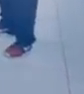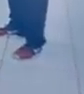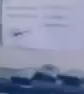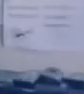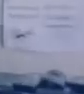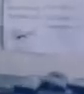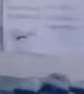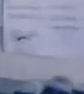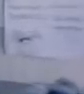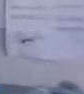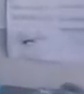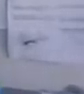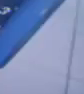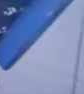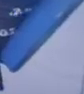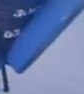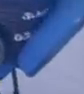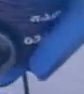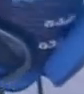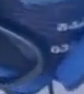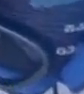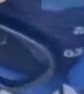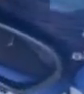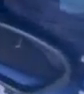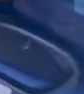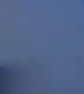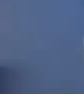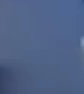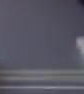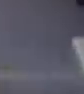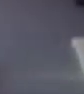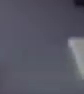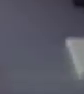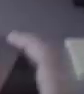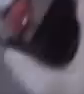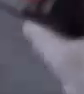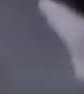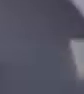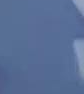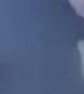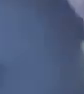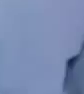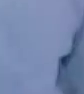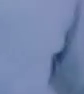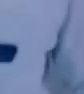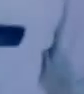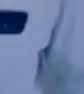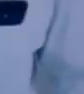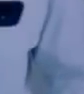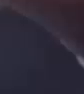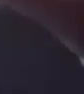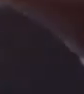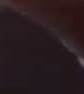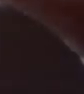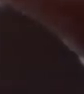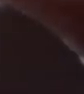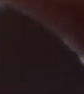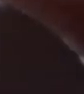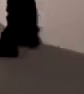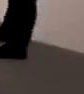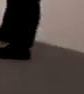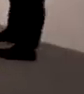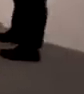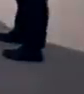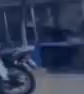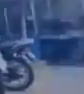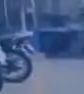3D Alarmes vem trabalhando sempre pensando na sua segurança. Por isso, a 3D Alarmes oferece o serviço de segurança